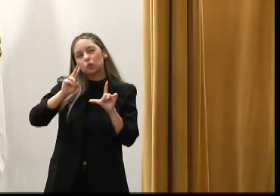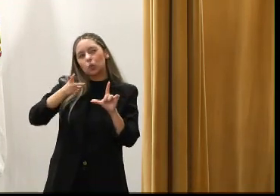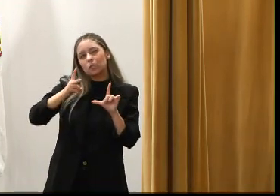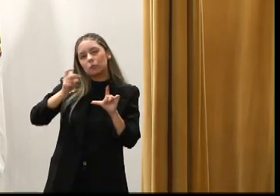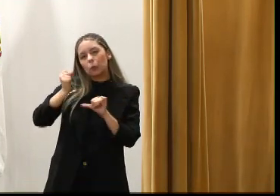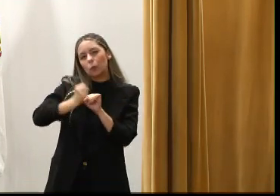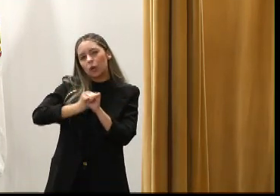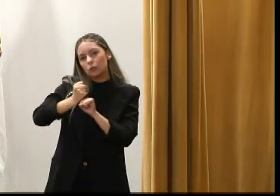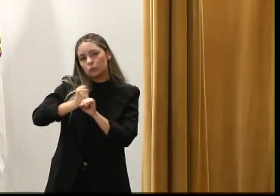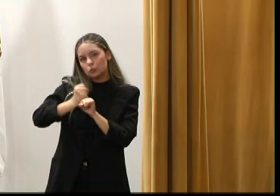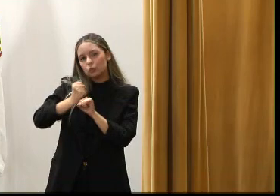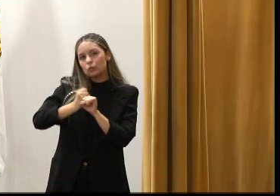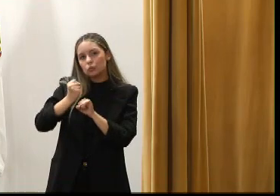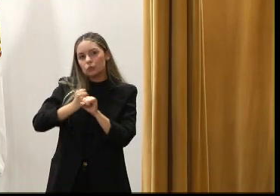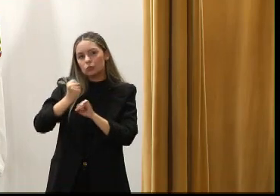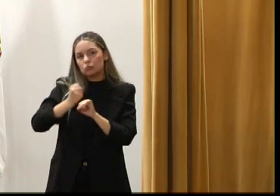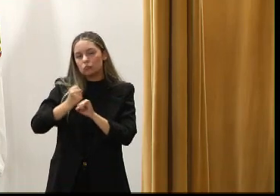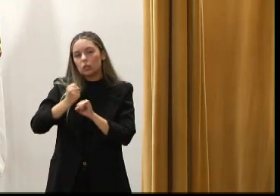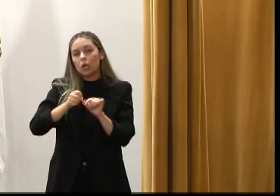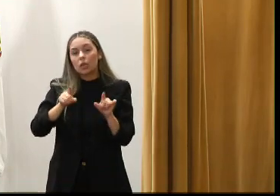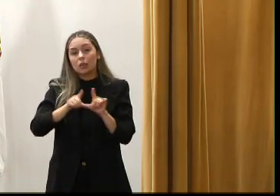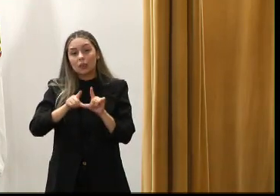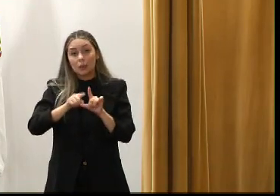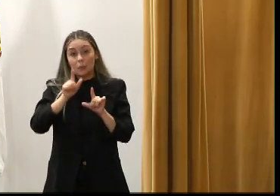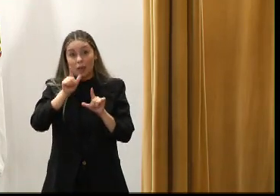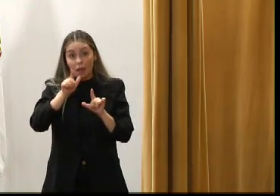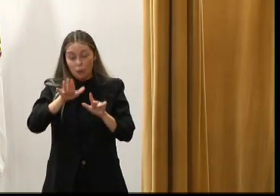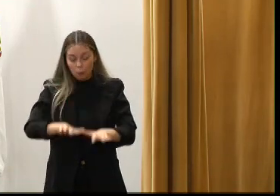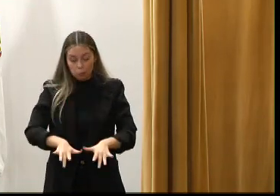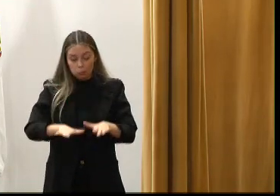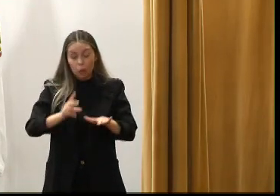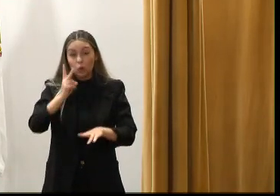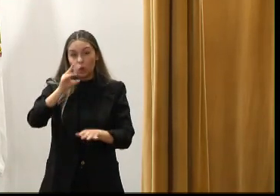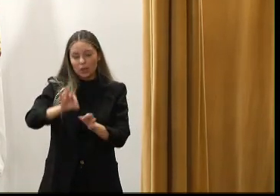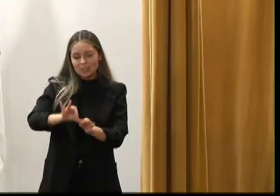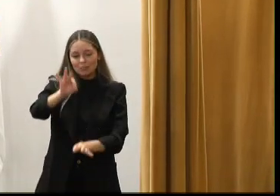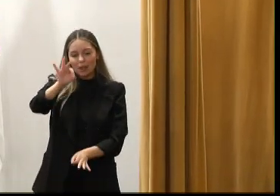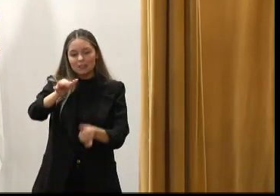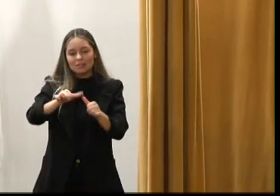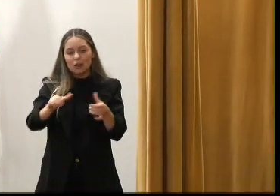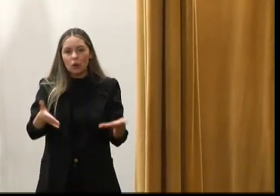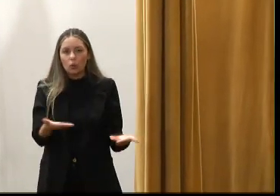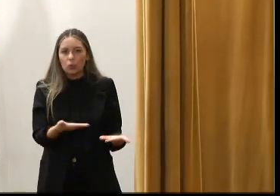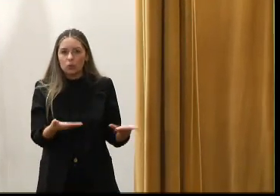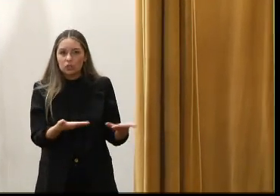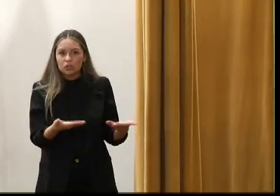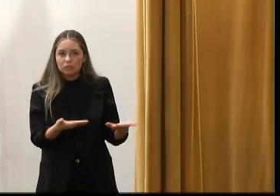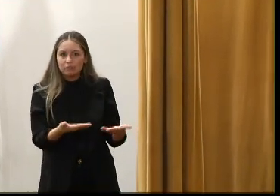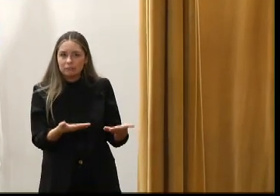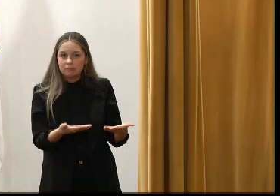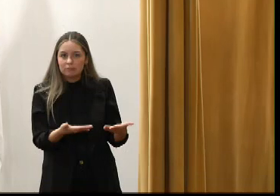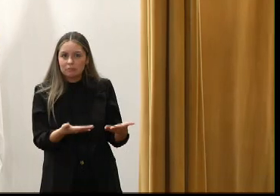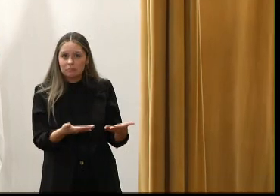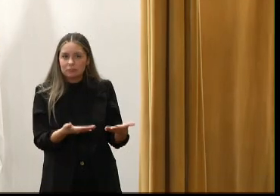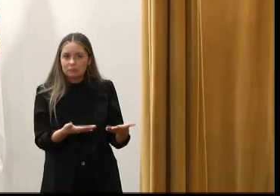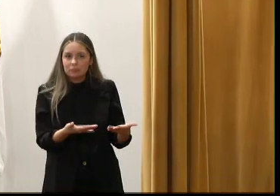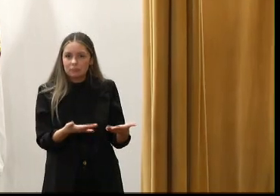tantos anos, tá? E o nível do mar estava 2 metros acima do que está hoje. 2 metros,